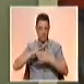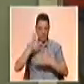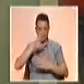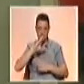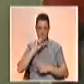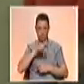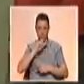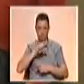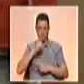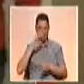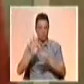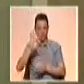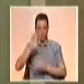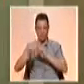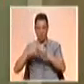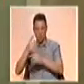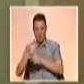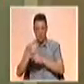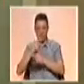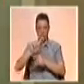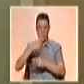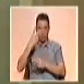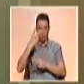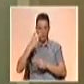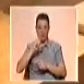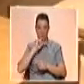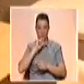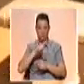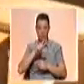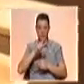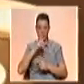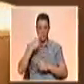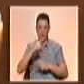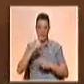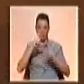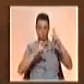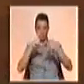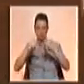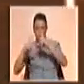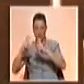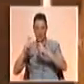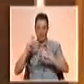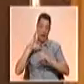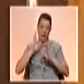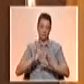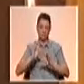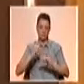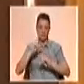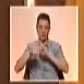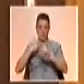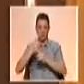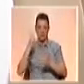for possível, opte por um autocolismo de dupla descarga, onde é possível utilizar uma descarga curta e apenas as mais compridas